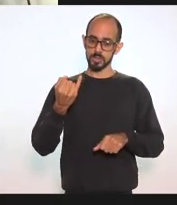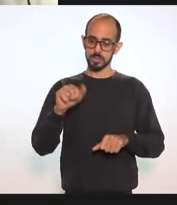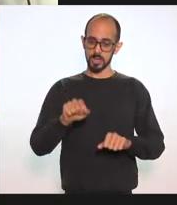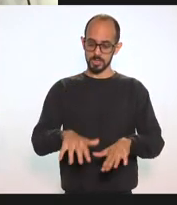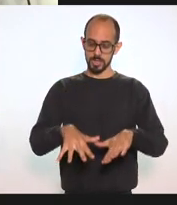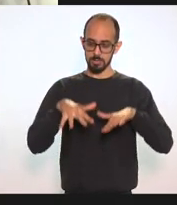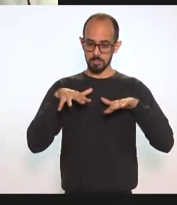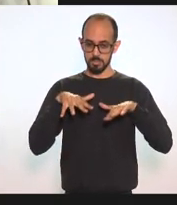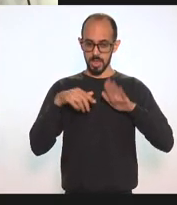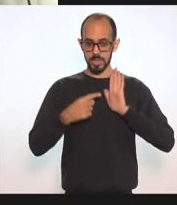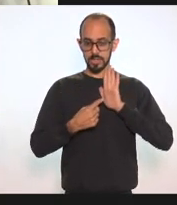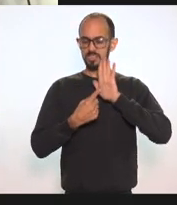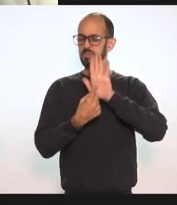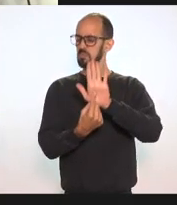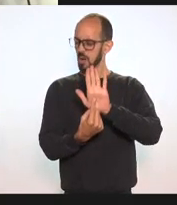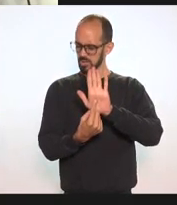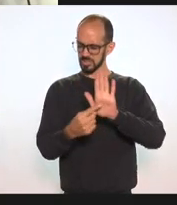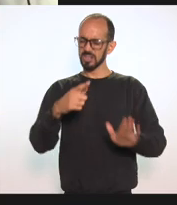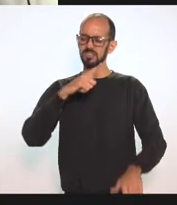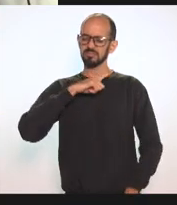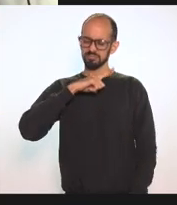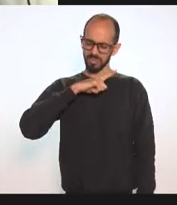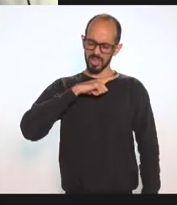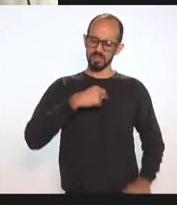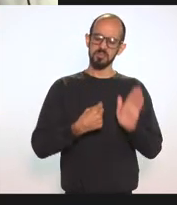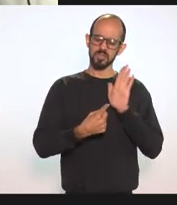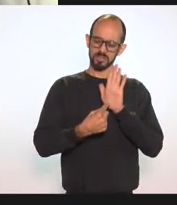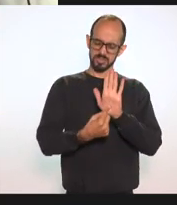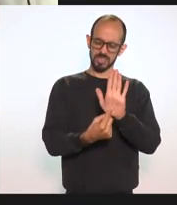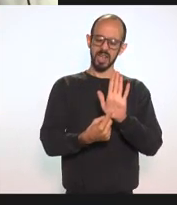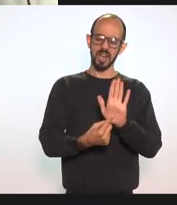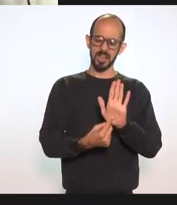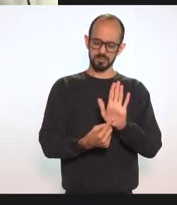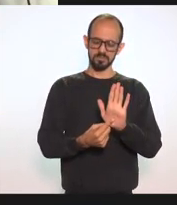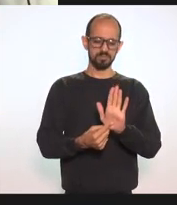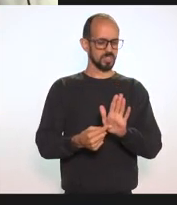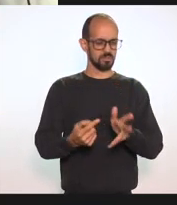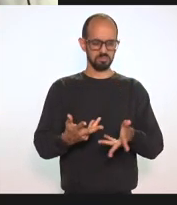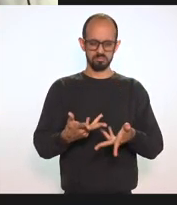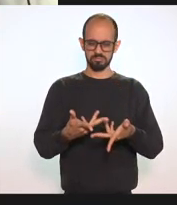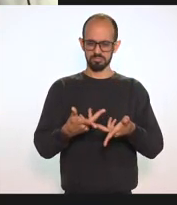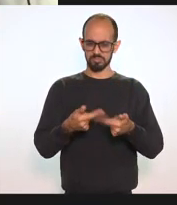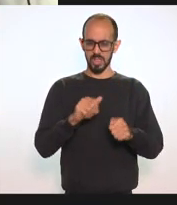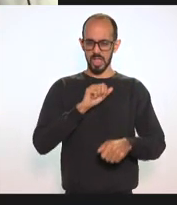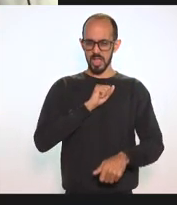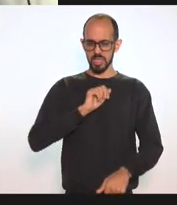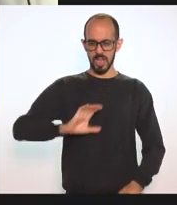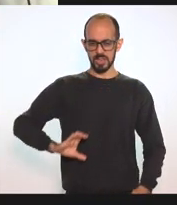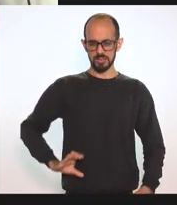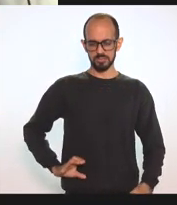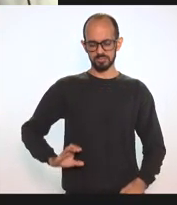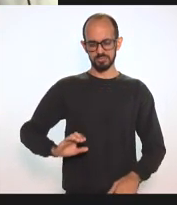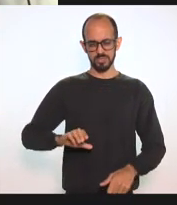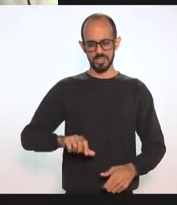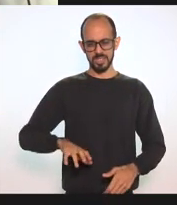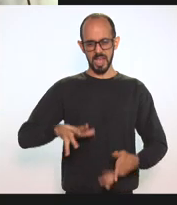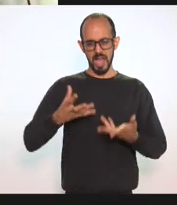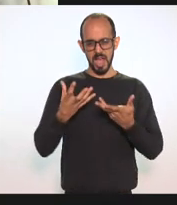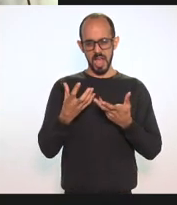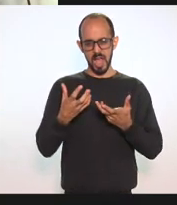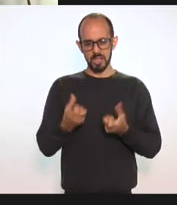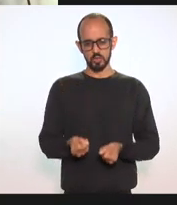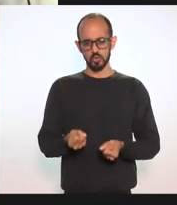uma instituição respeitável no Brasil, deputado André Siciliano, que é presidente, assume a liderança dessa casa,